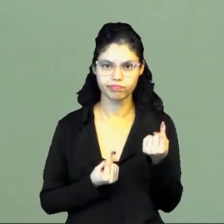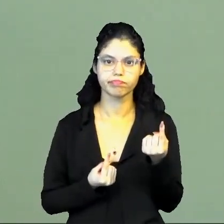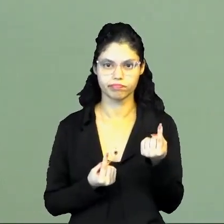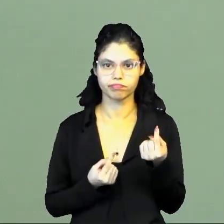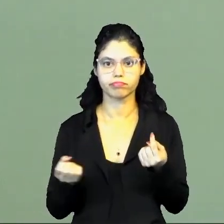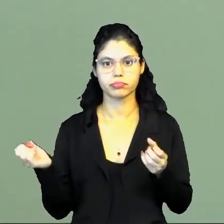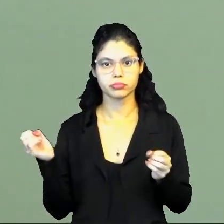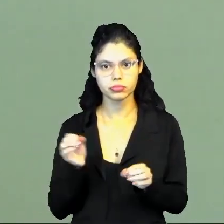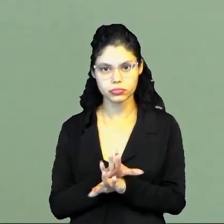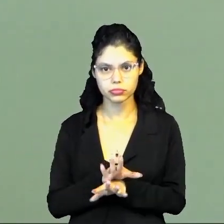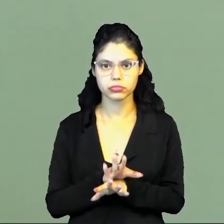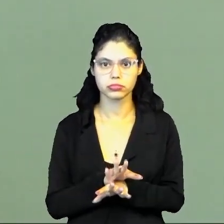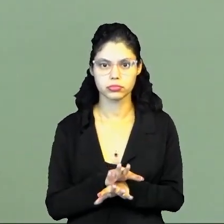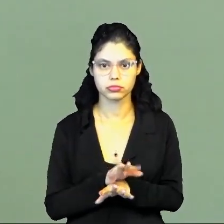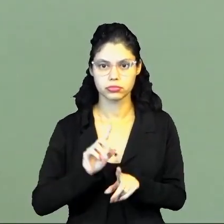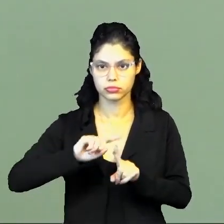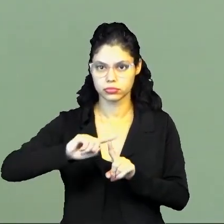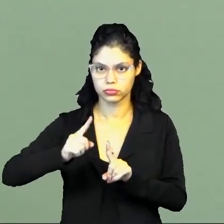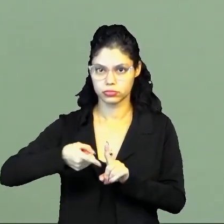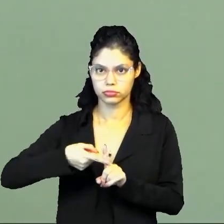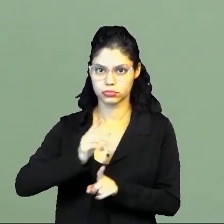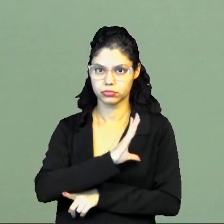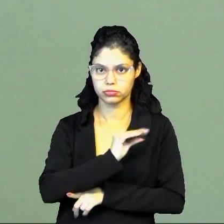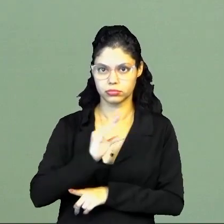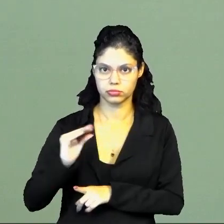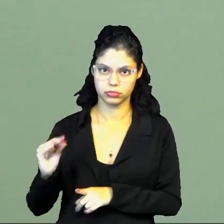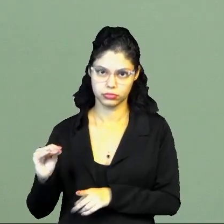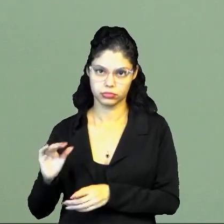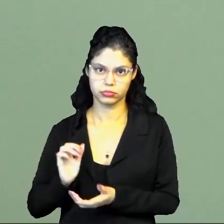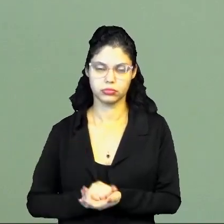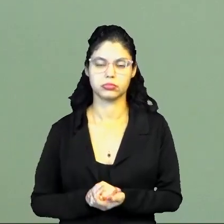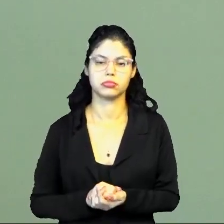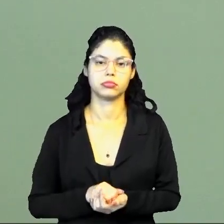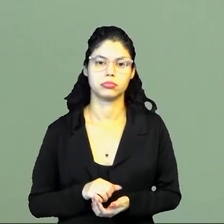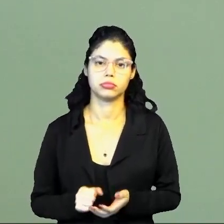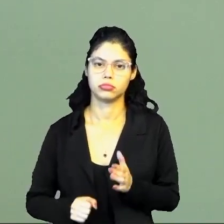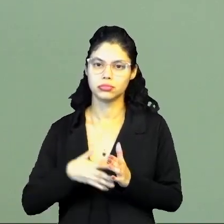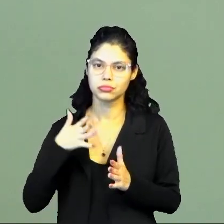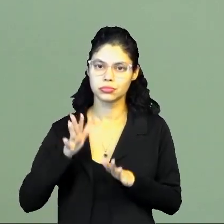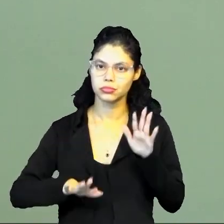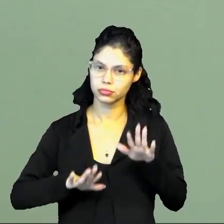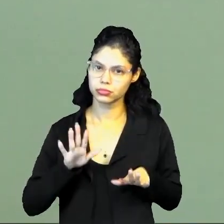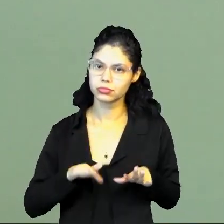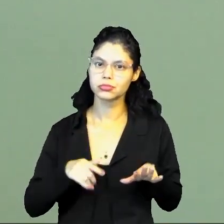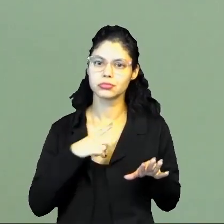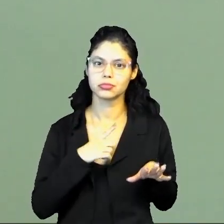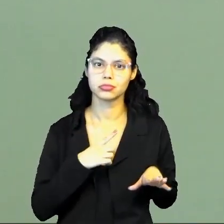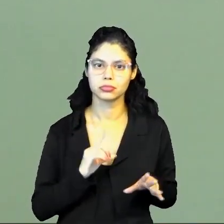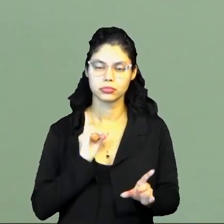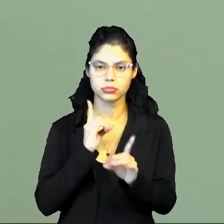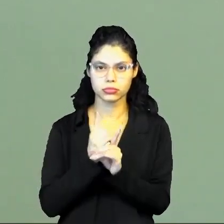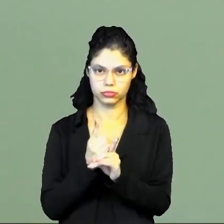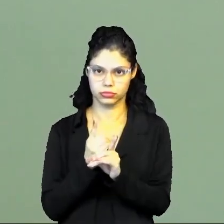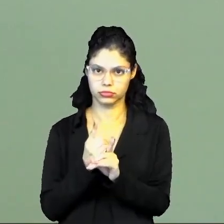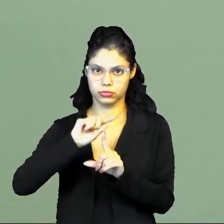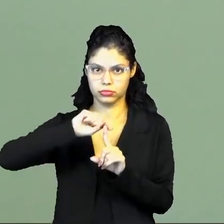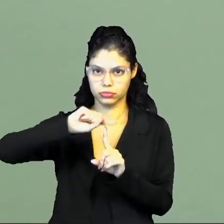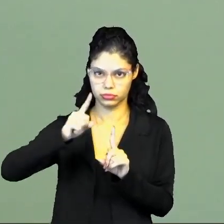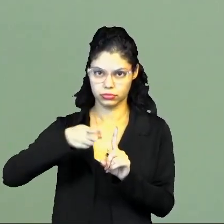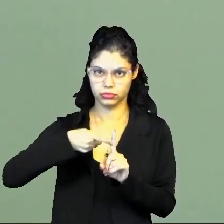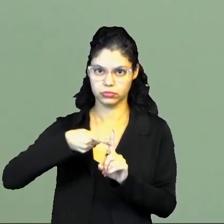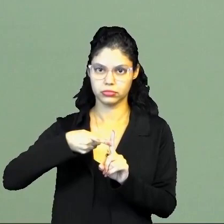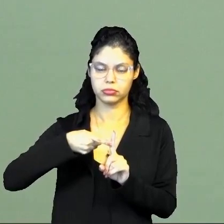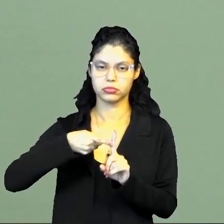uma adolescente dessa, ela aparece grávida, E muitas das vezes, ela se encontra